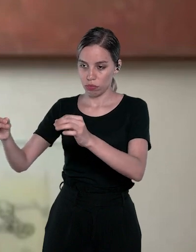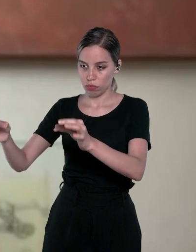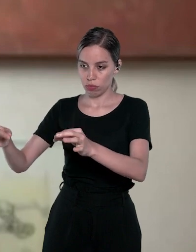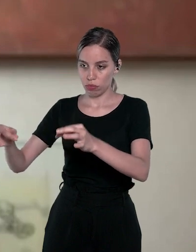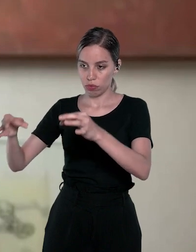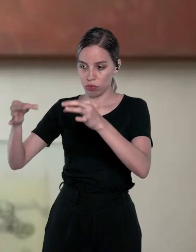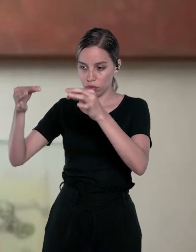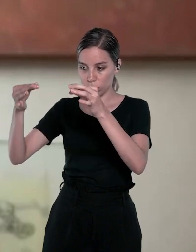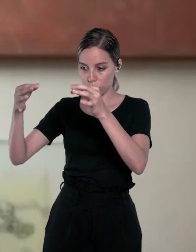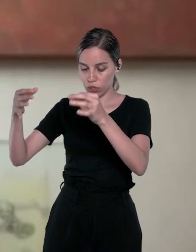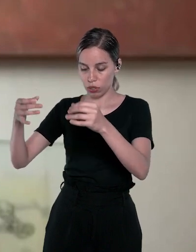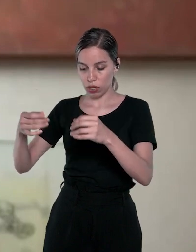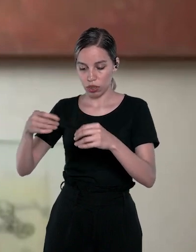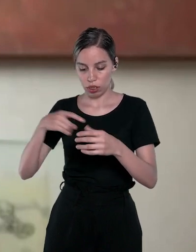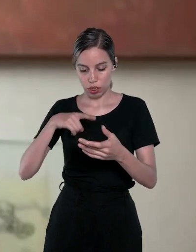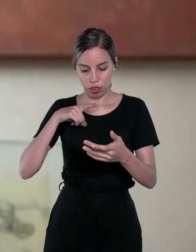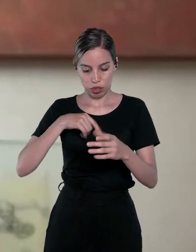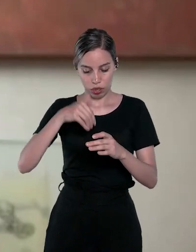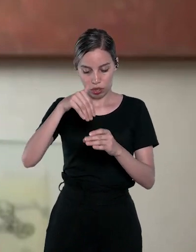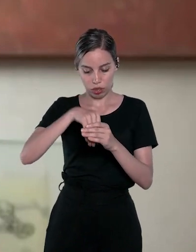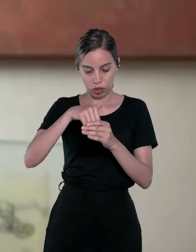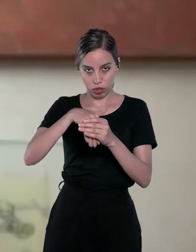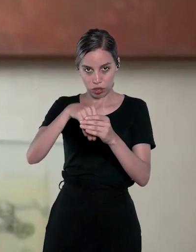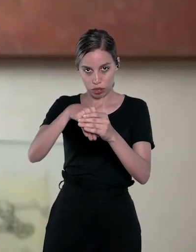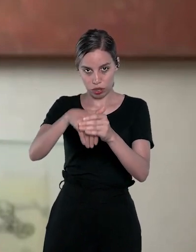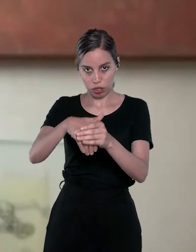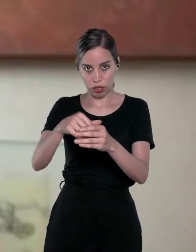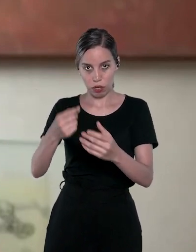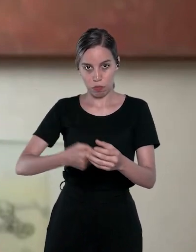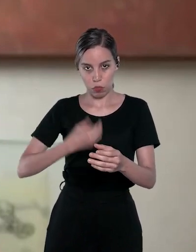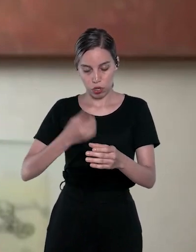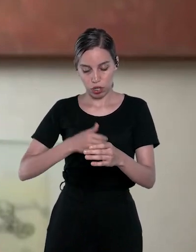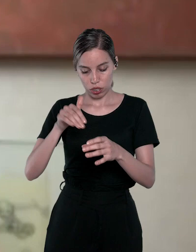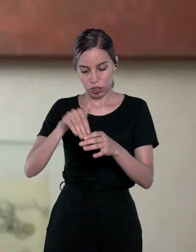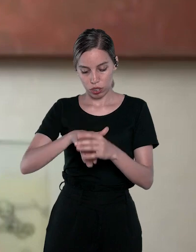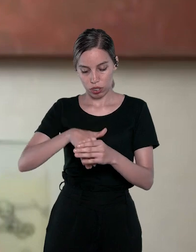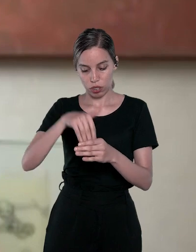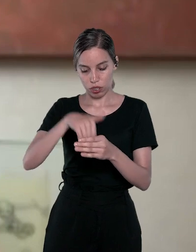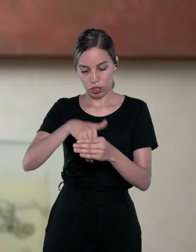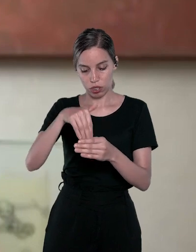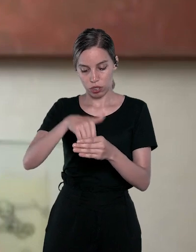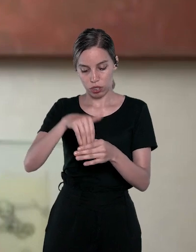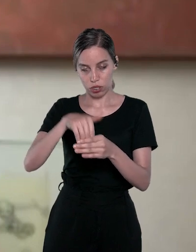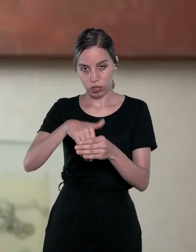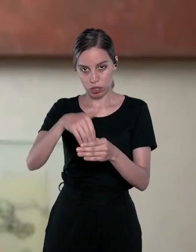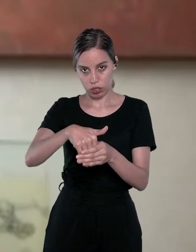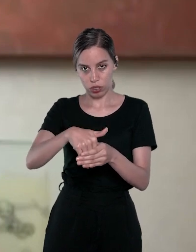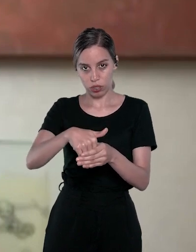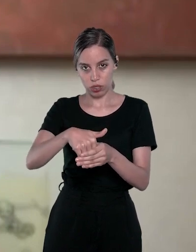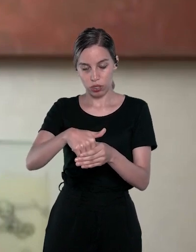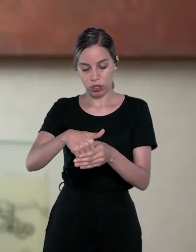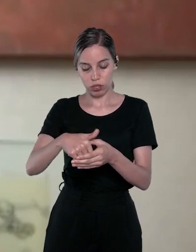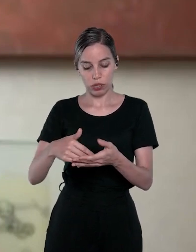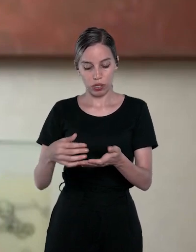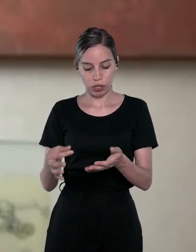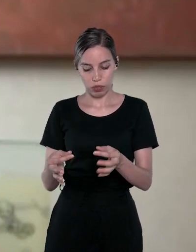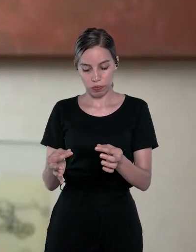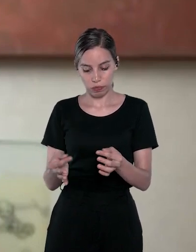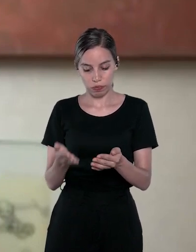saquinho de poesia onde eram encartadas lâminas com os